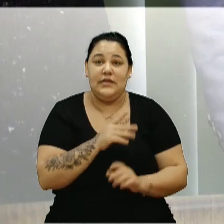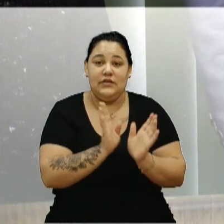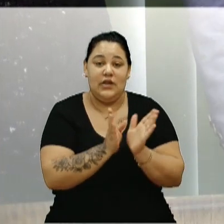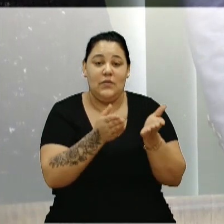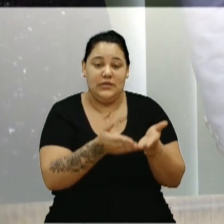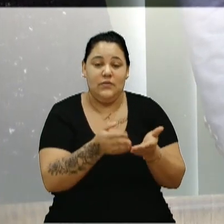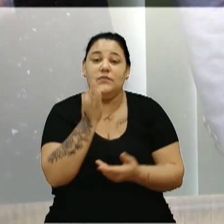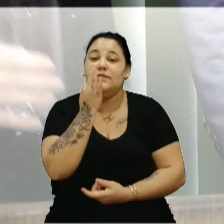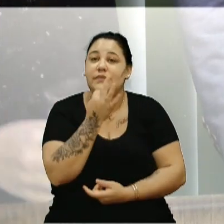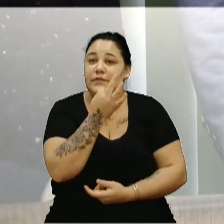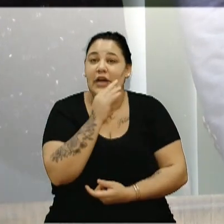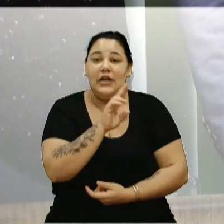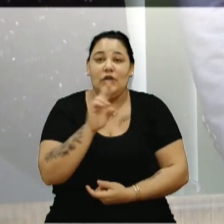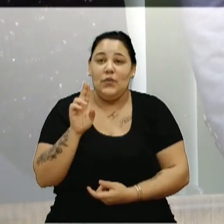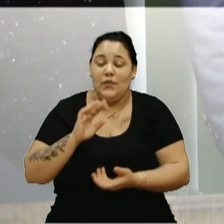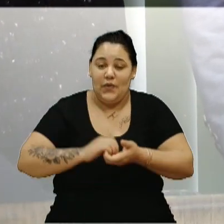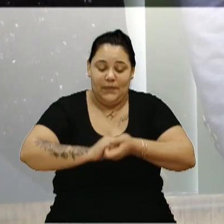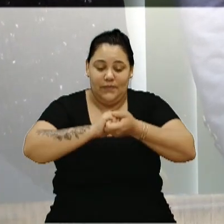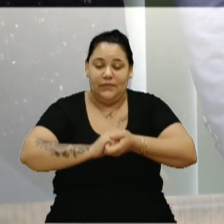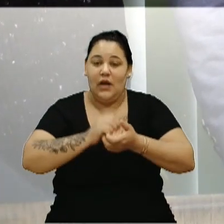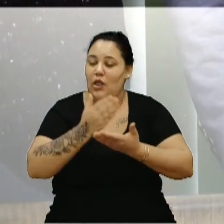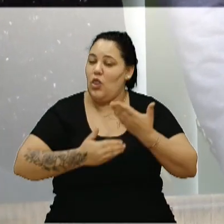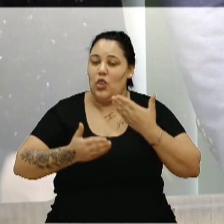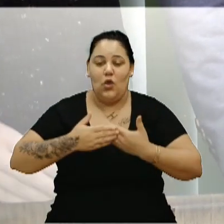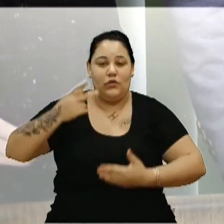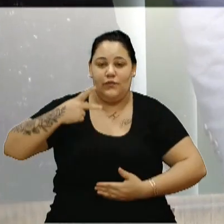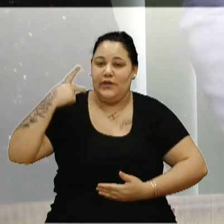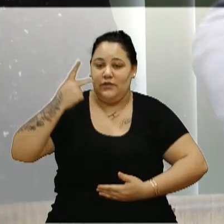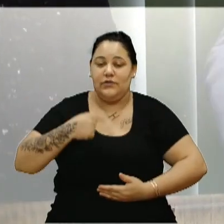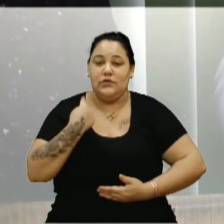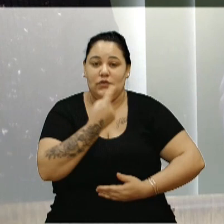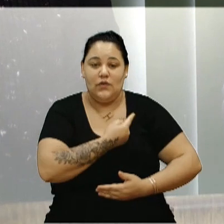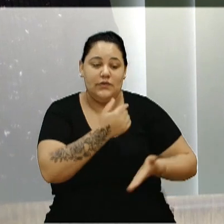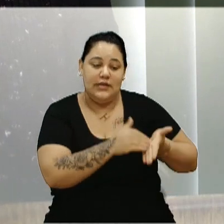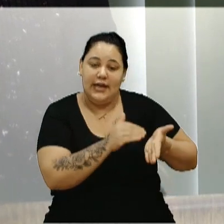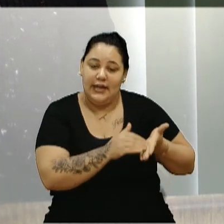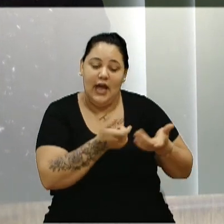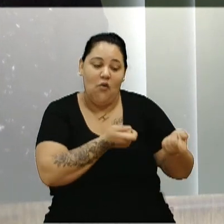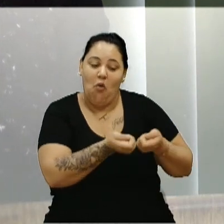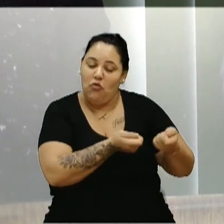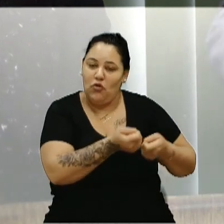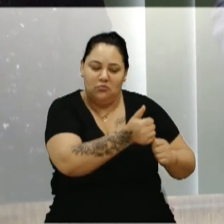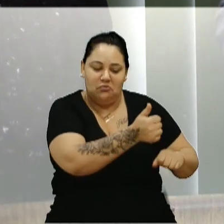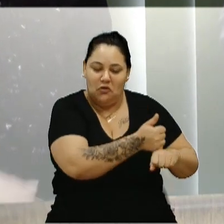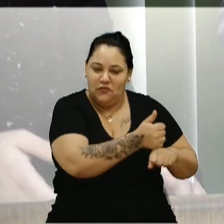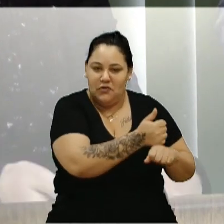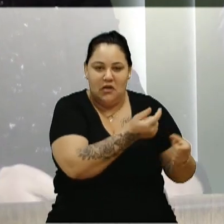Tatiane Frisso. Em nome delas, eu saúdo a todos os vereadores, nossos secretários, controllers, servidores